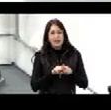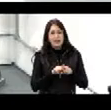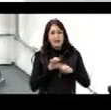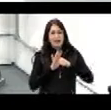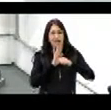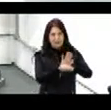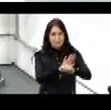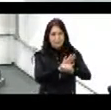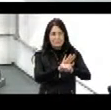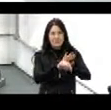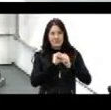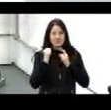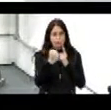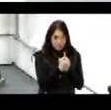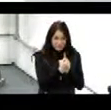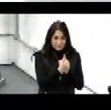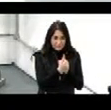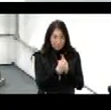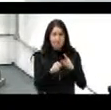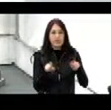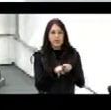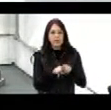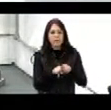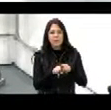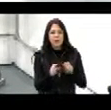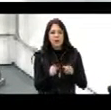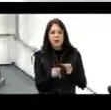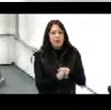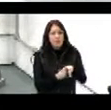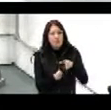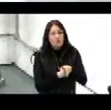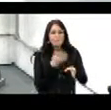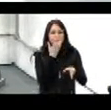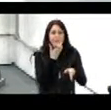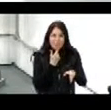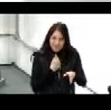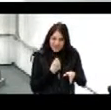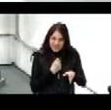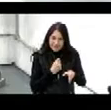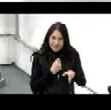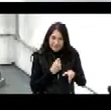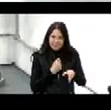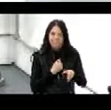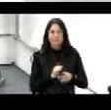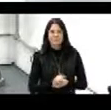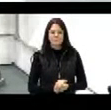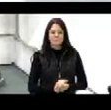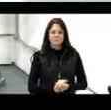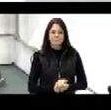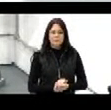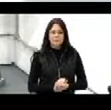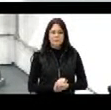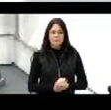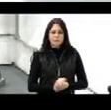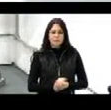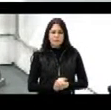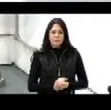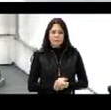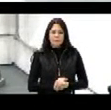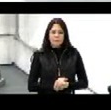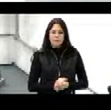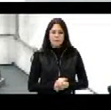o Conselho Municipal de Assistência Social, o Conselho Municipal dos Direitos da Criança e Adolescente, e